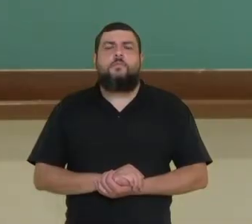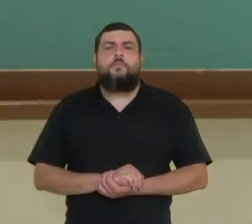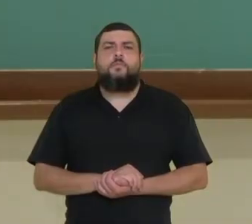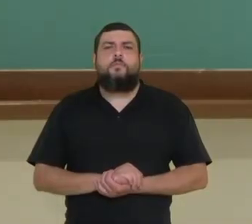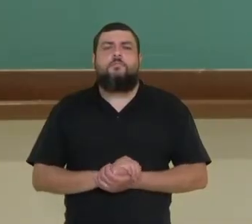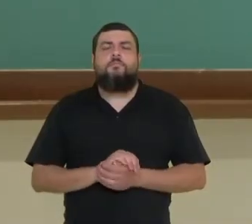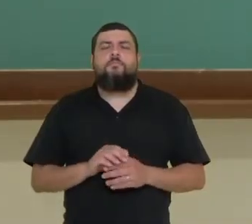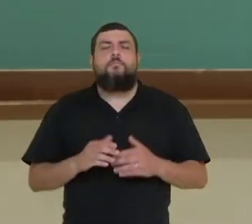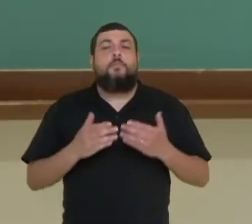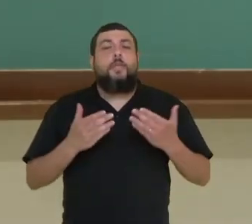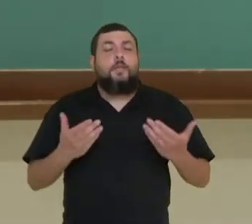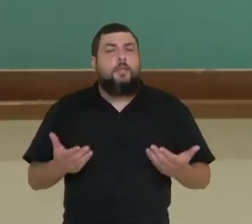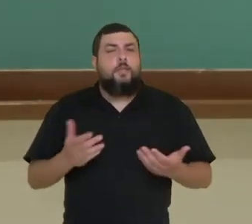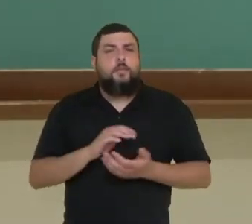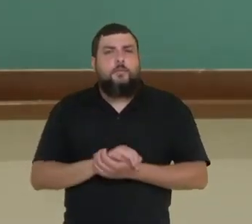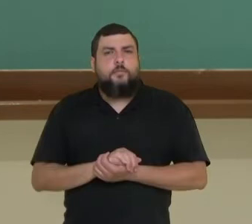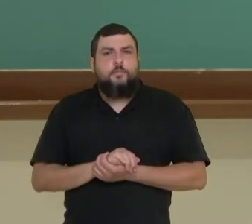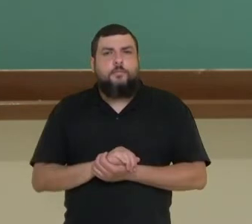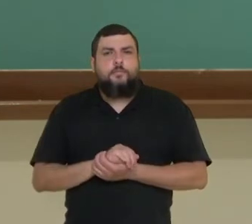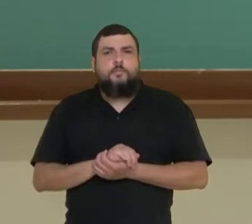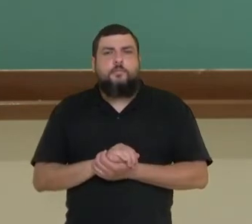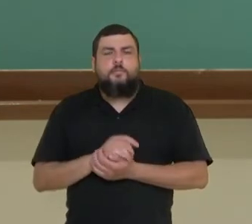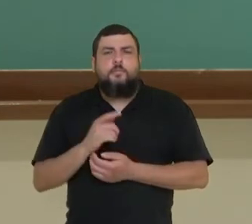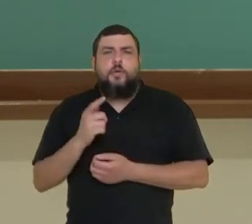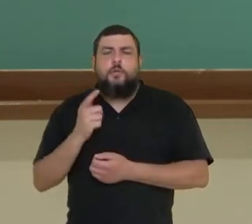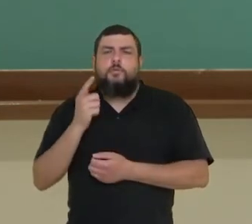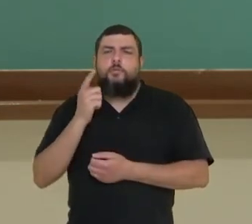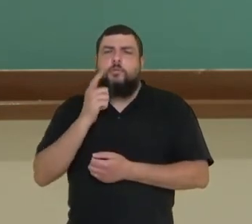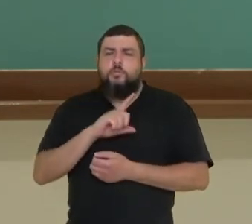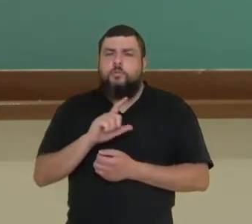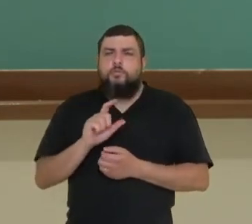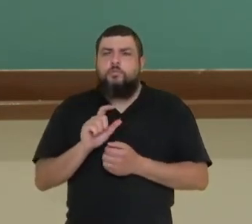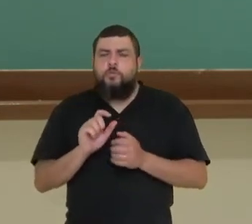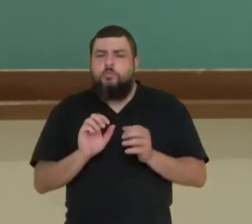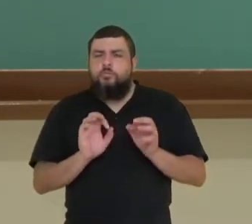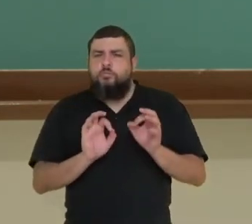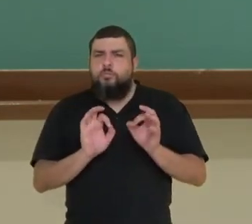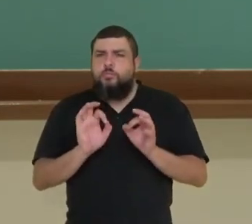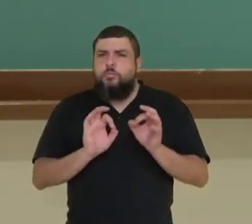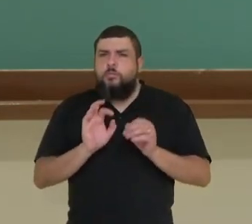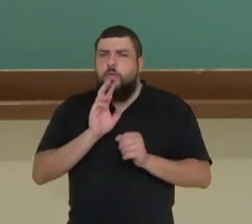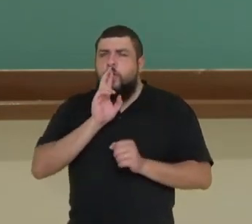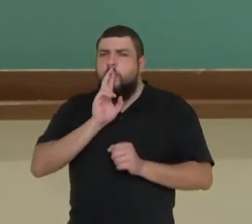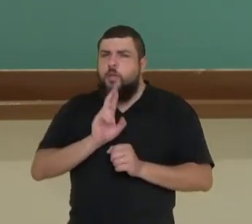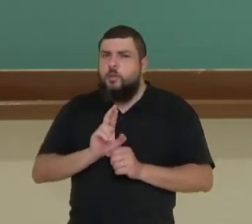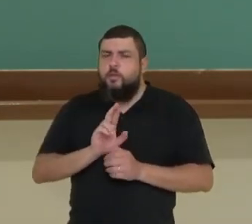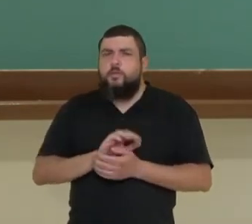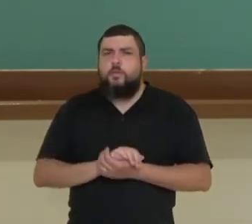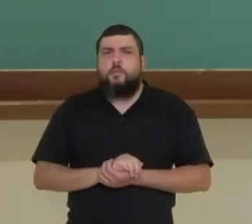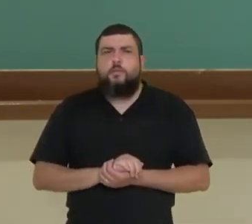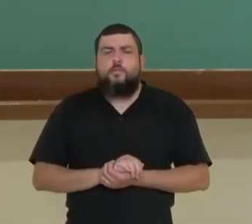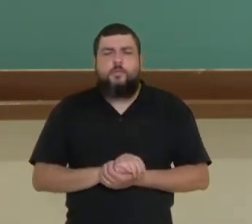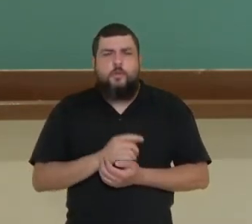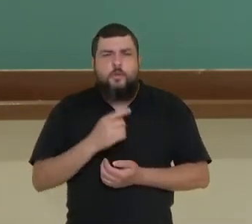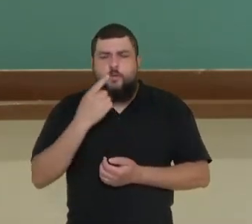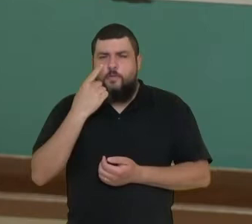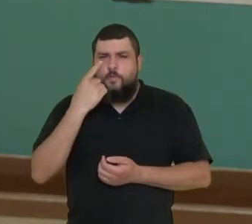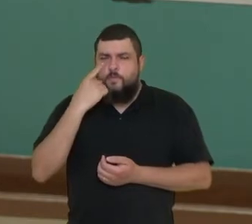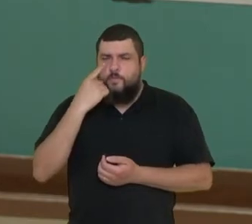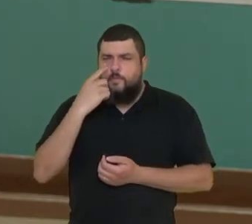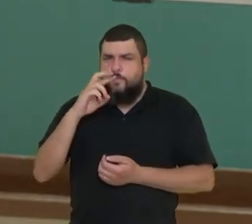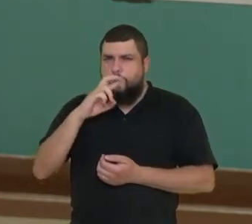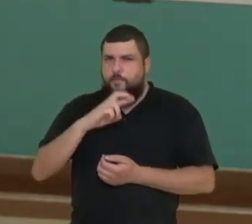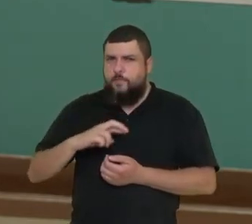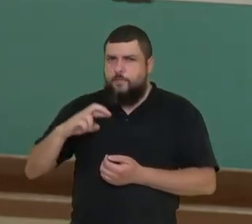E aí, meus queridos, conseguiram bolar uma resposta para isso? Vamos analisar aqui. Então, antes de